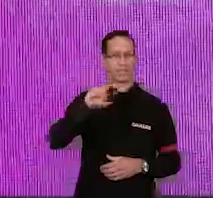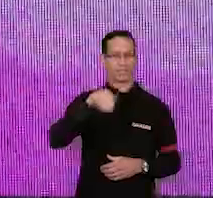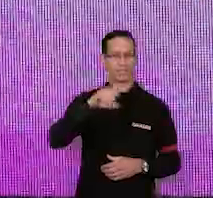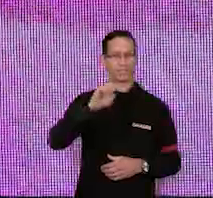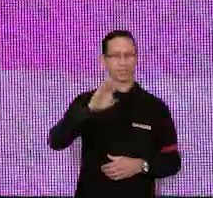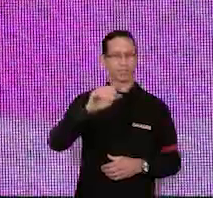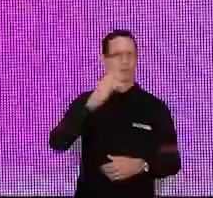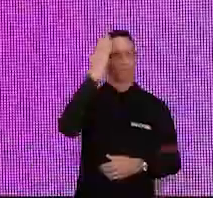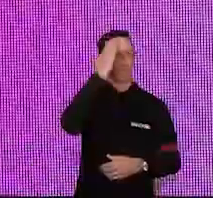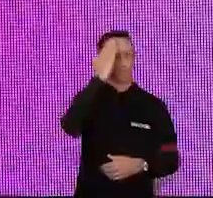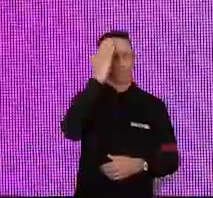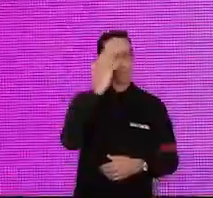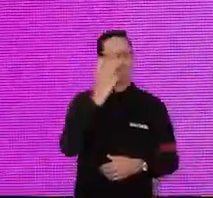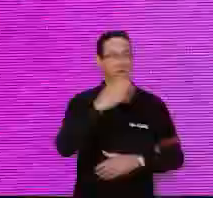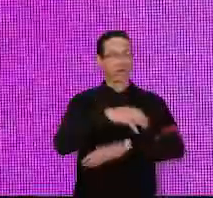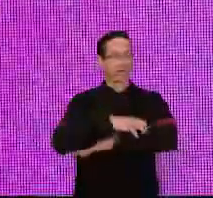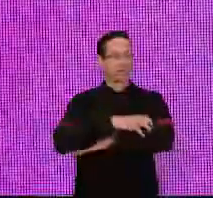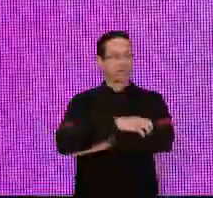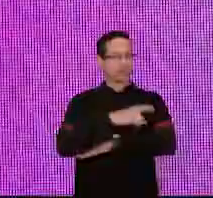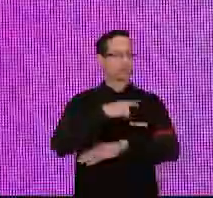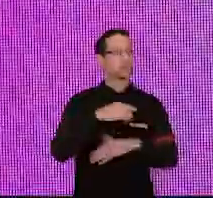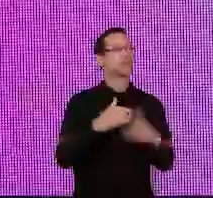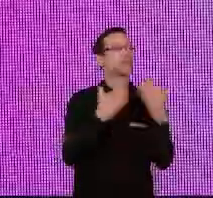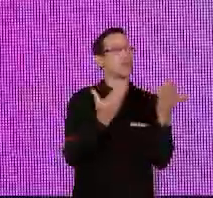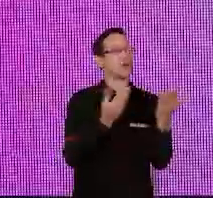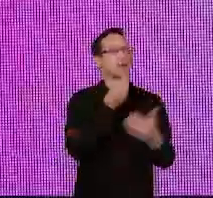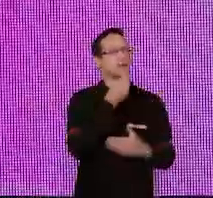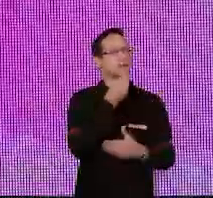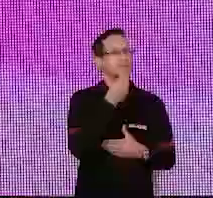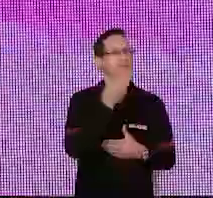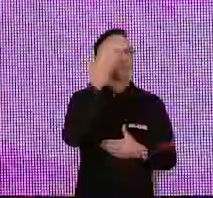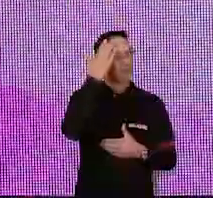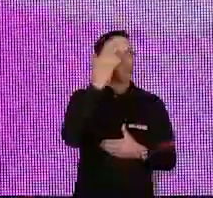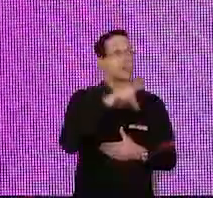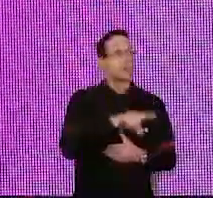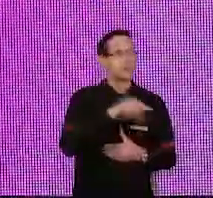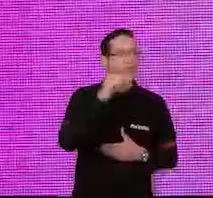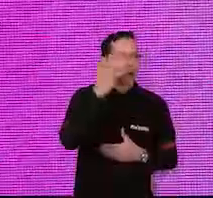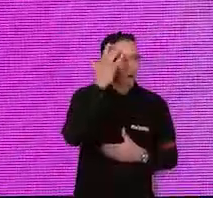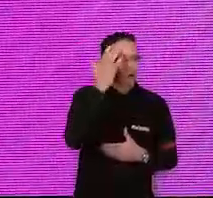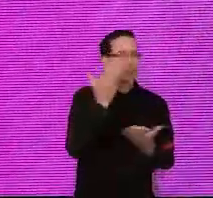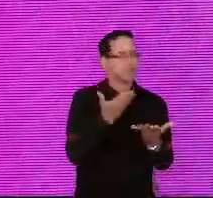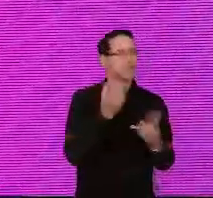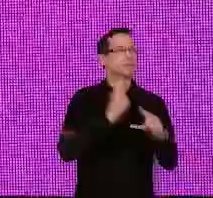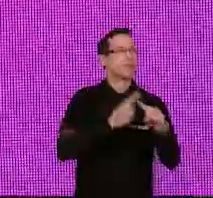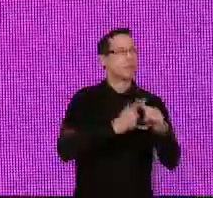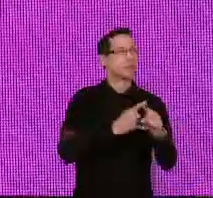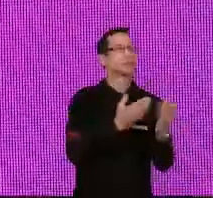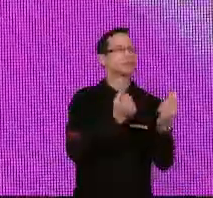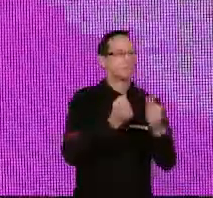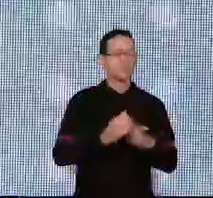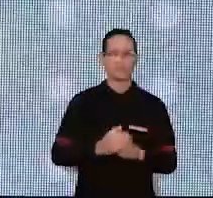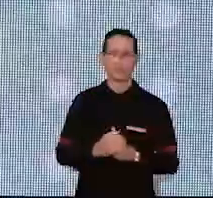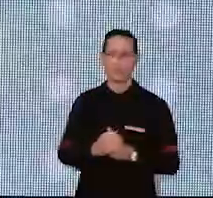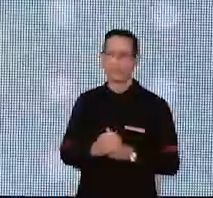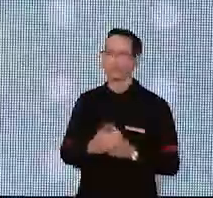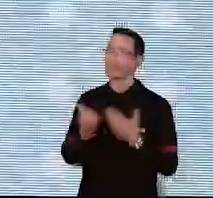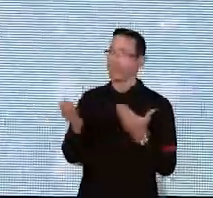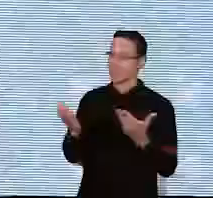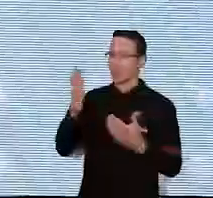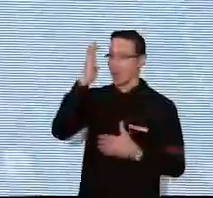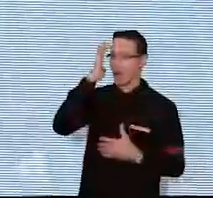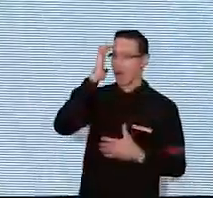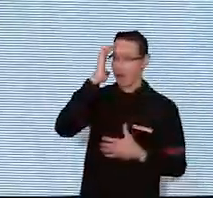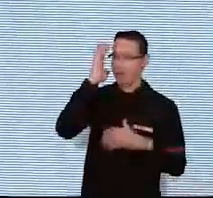sabendo que aquilo é um cão alérgico, quais desses exames você escolhe, né, e por quê? Então, eu acho